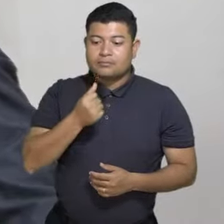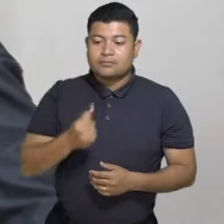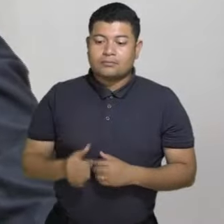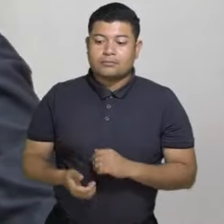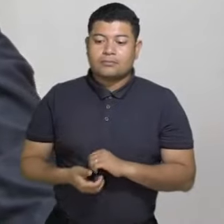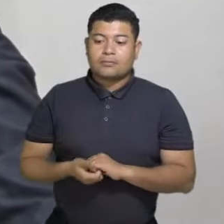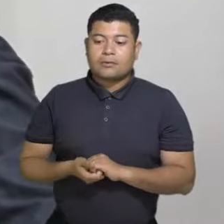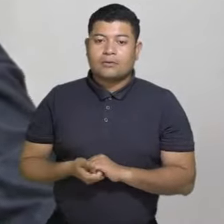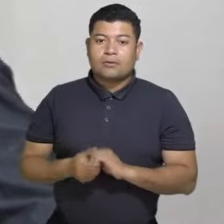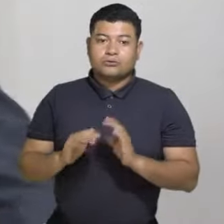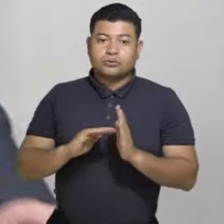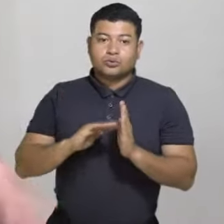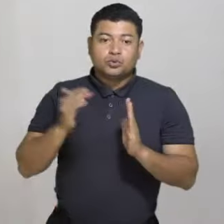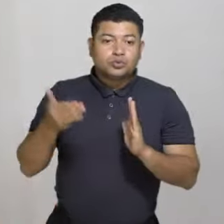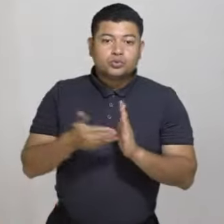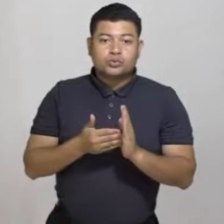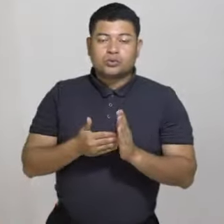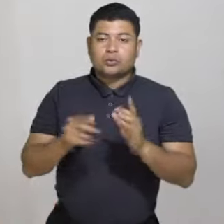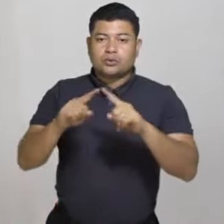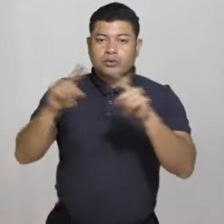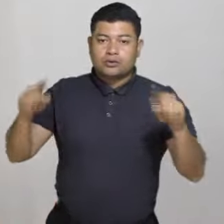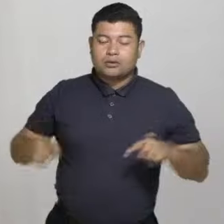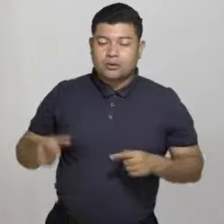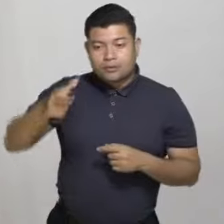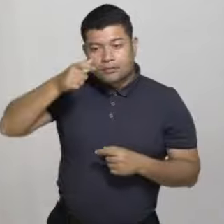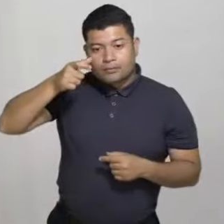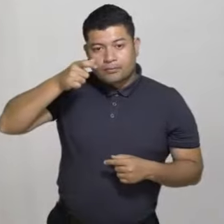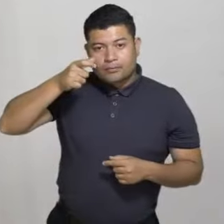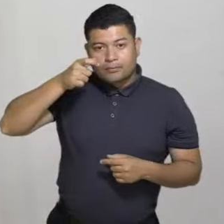todos os nossos servidores que nos acompanham,